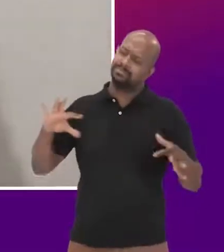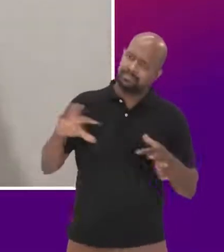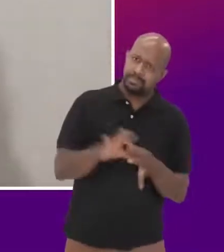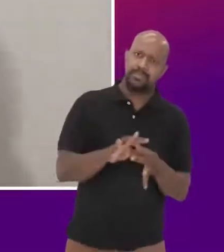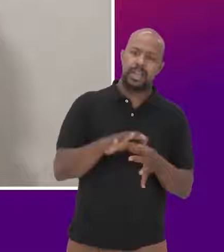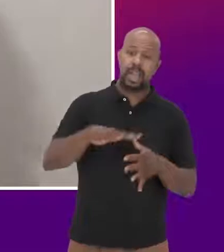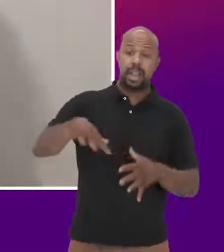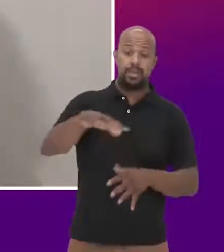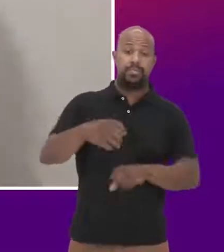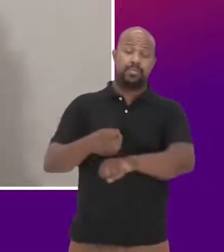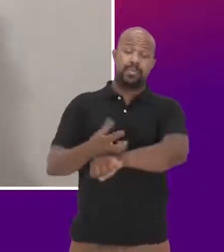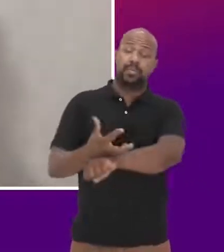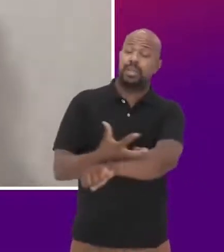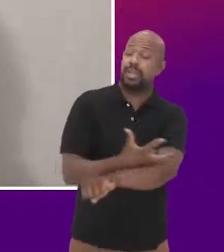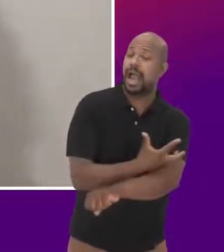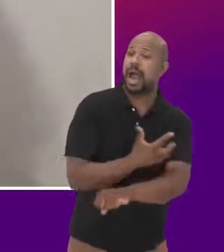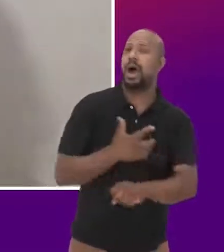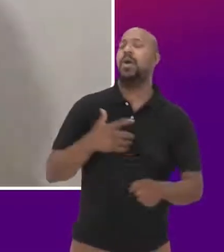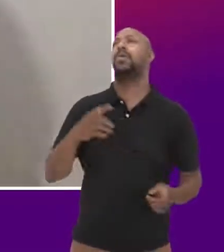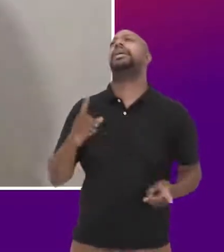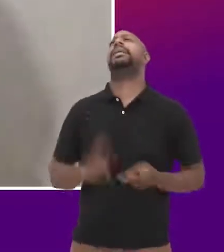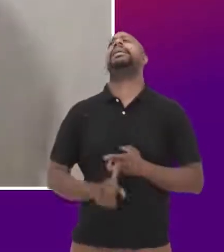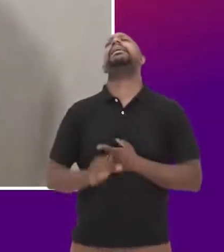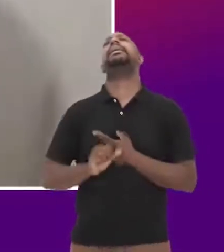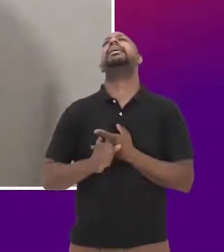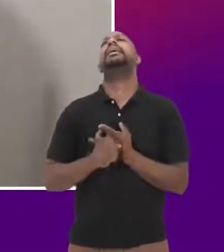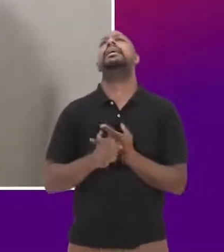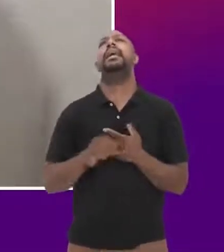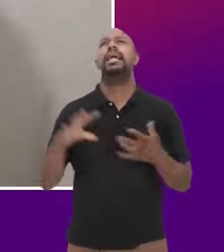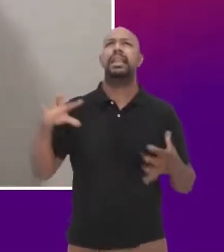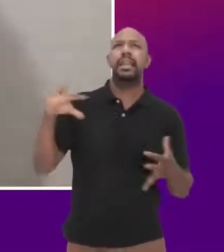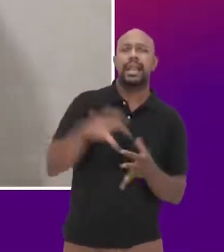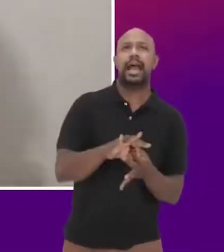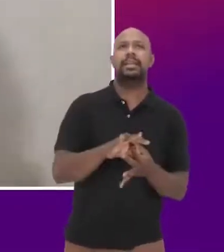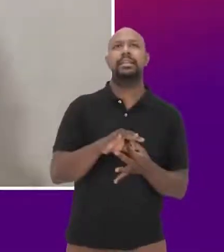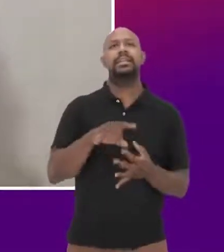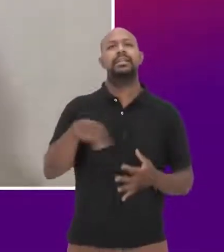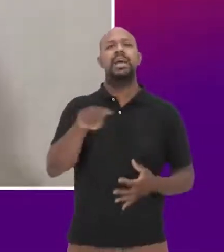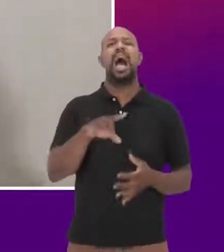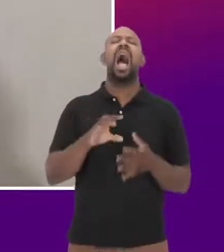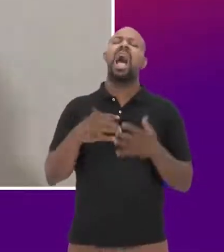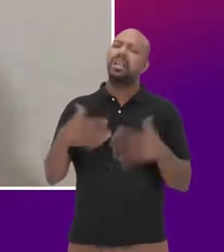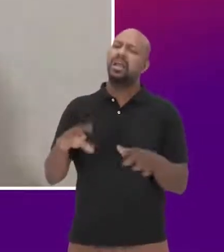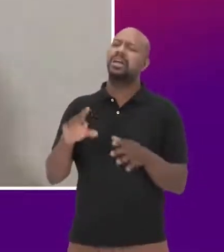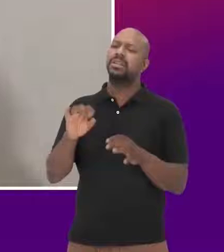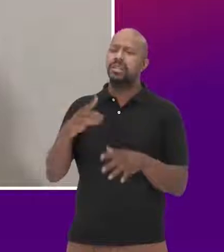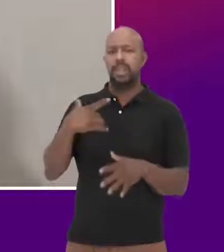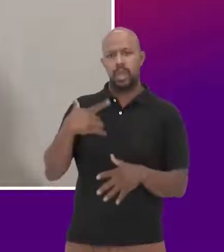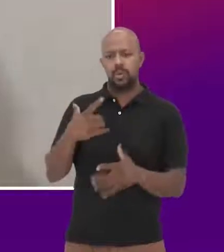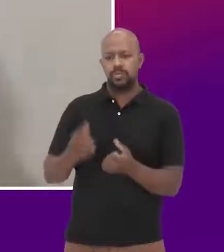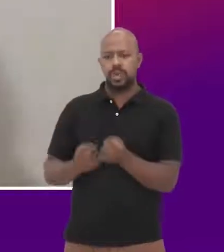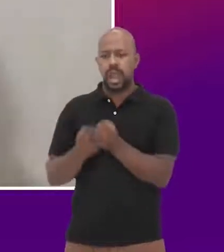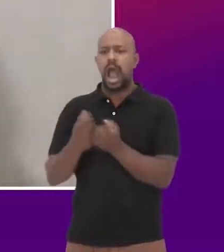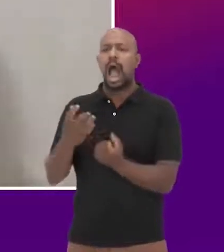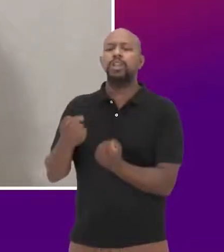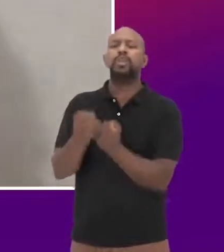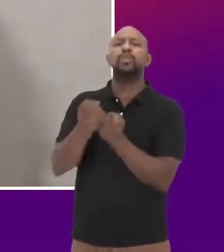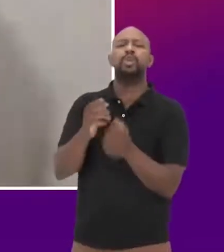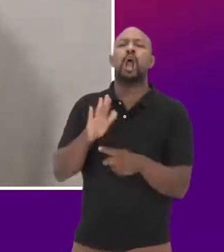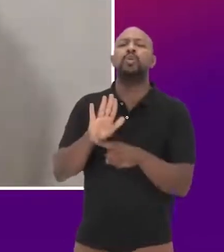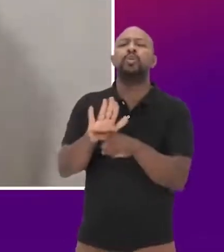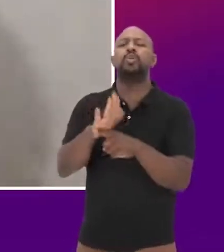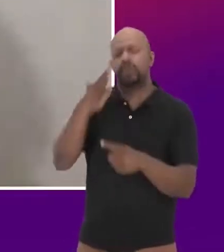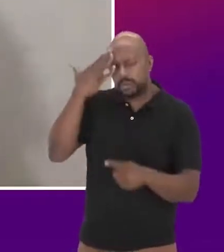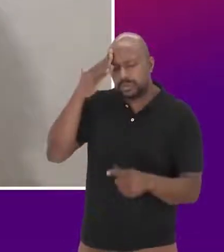a campo emocional, são ligadas a deixa que eu seguro a sua mão, eu alivio, eu